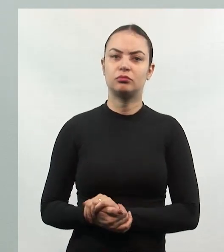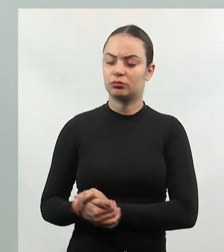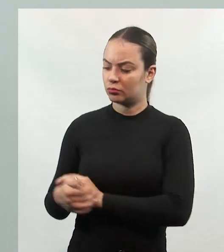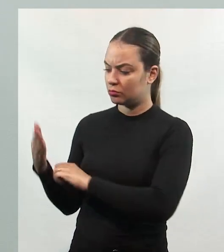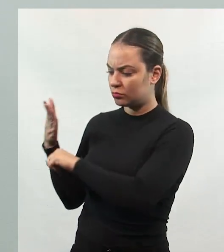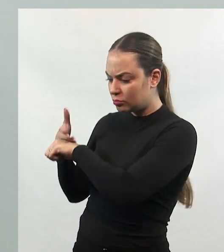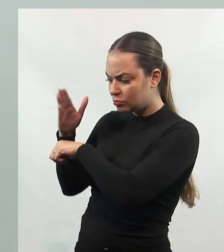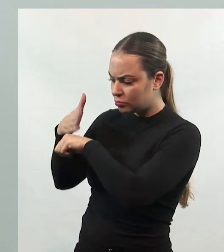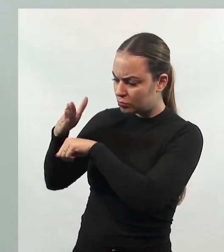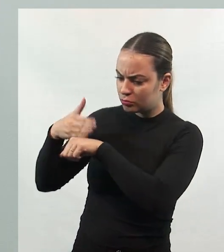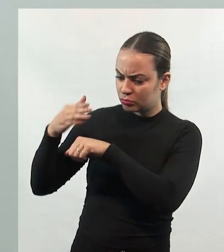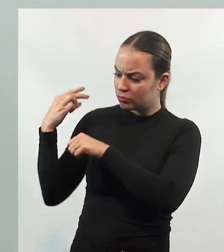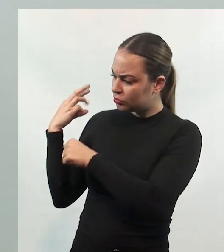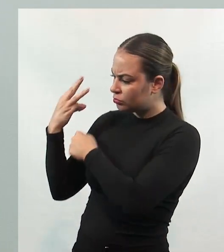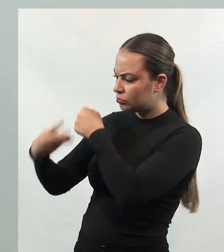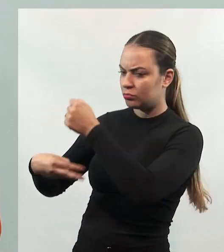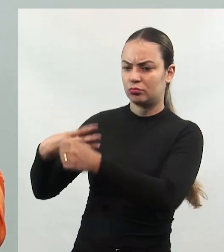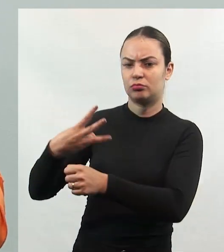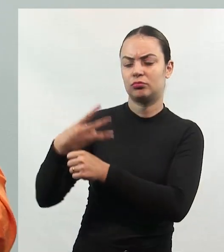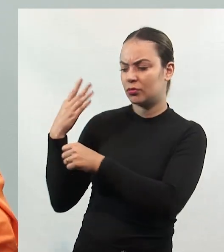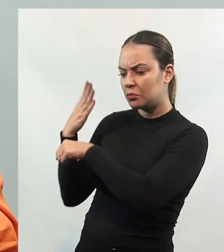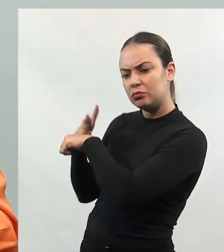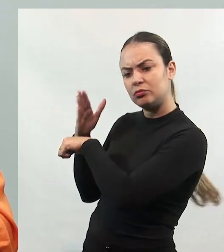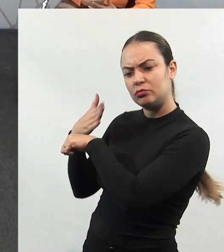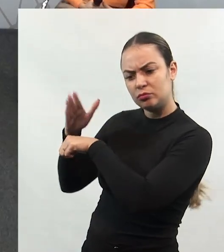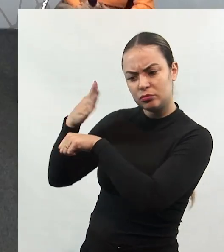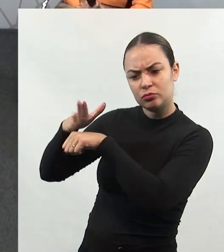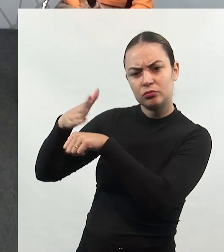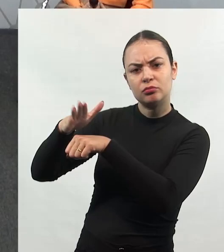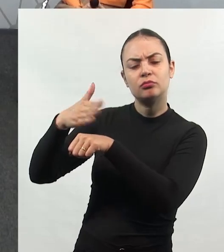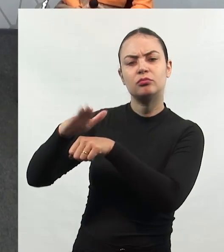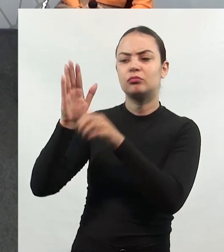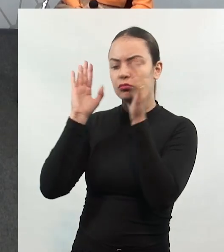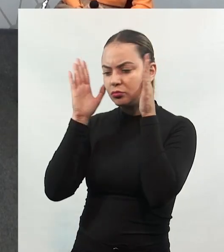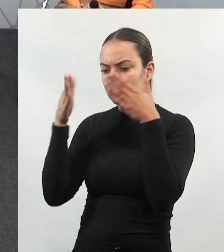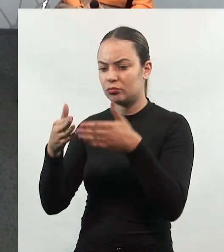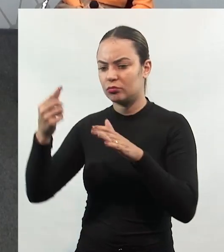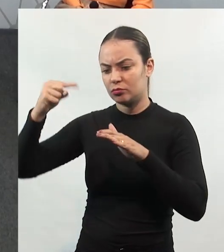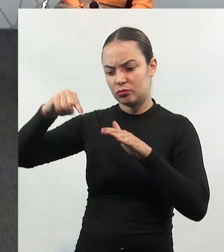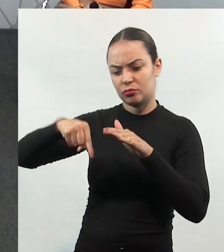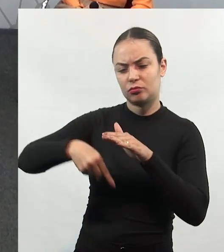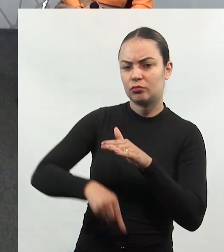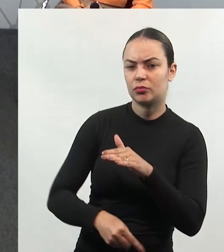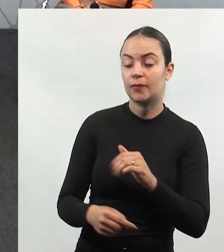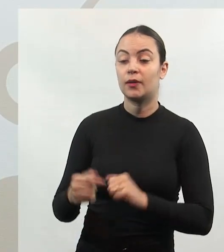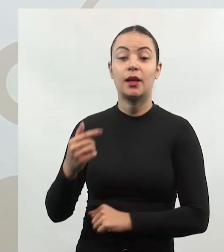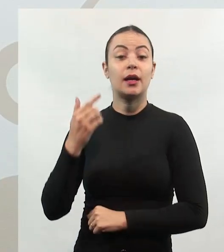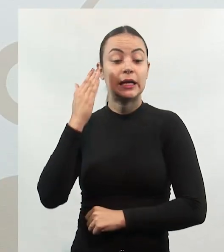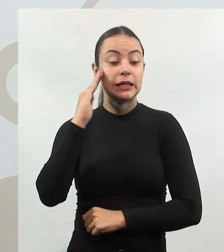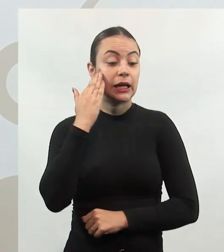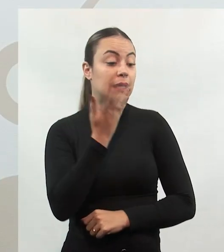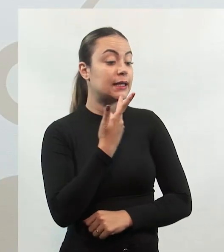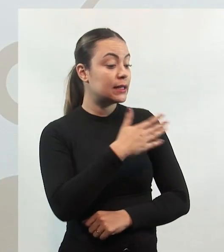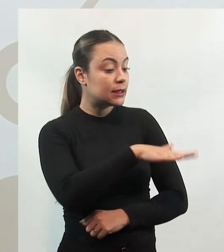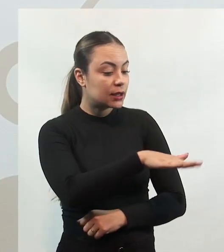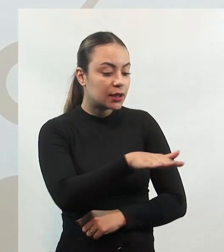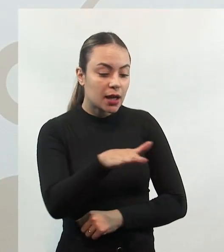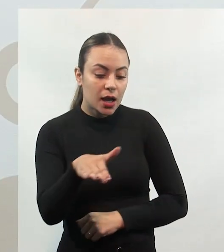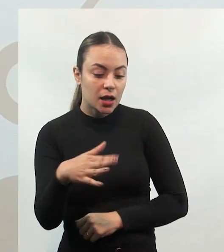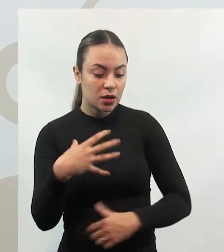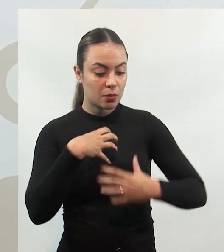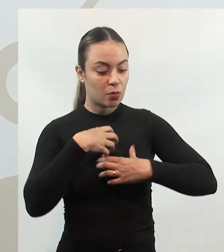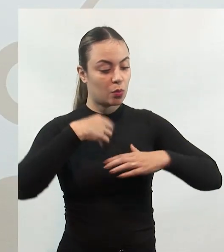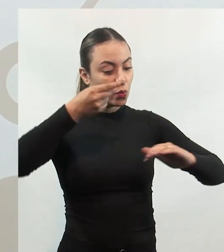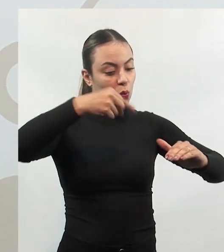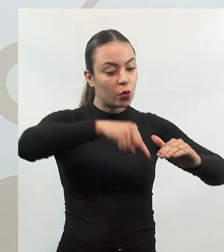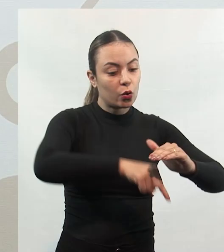letra atrativa para a criança. E assim, as disciplinas que nós tínhamos, né? Porque pensar aqui que a gente estudou